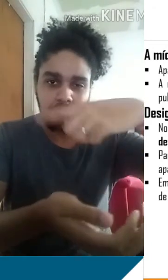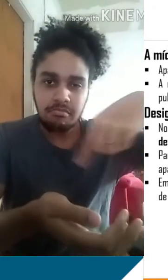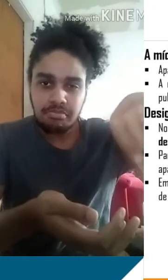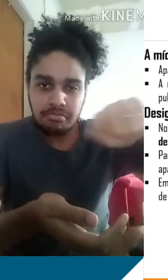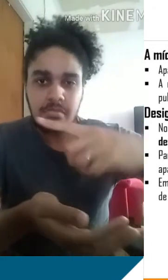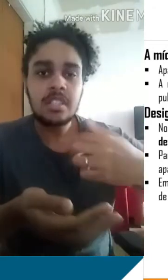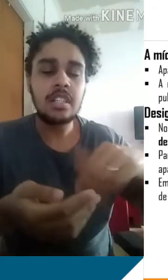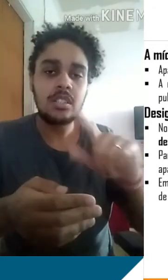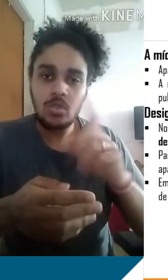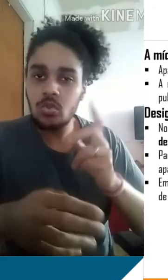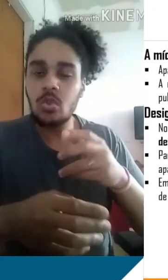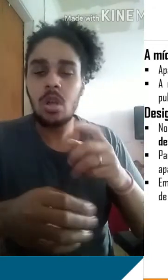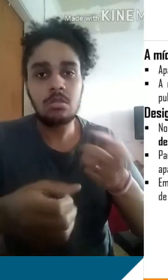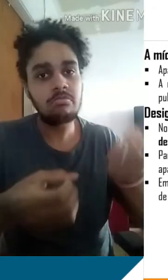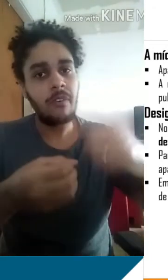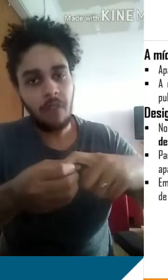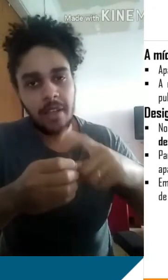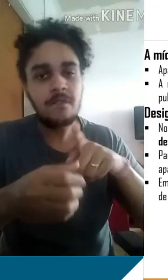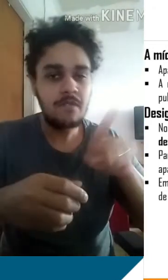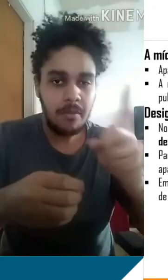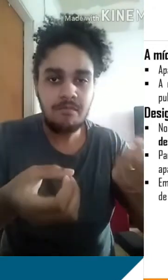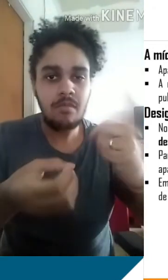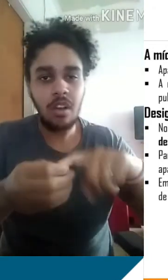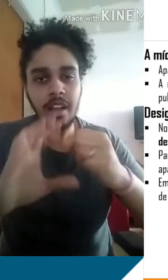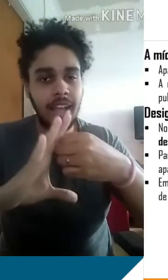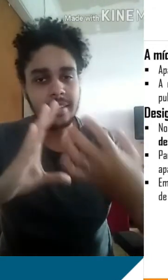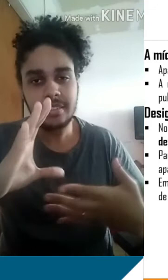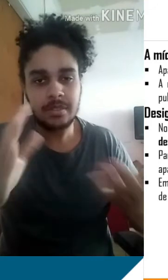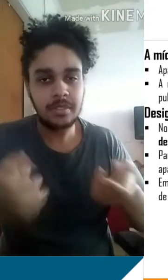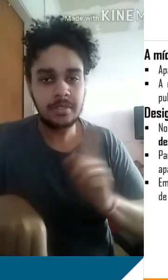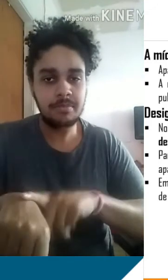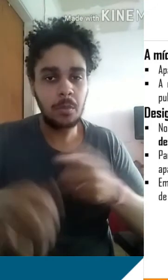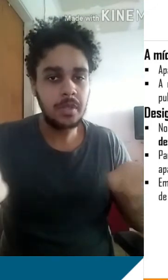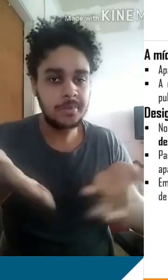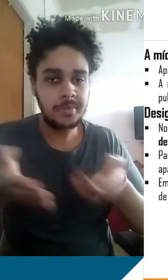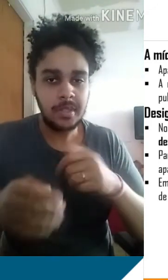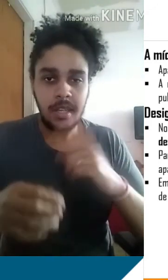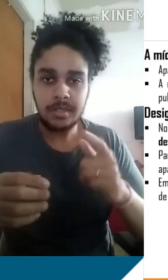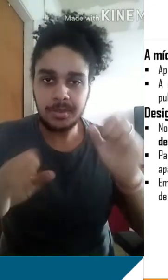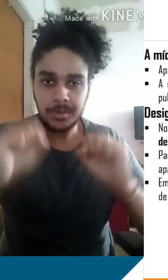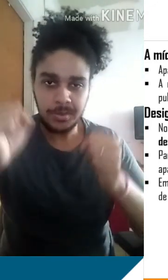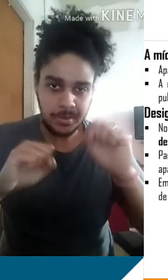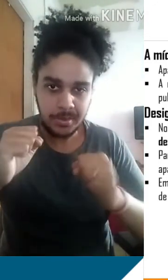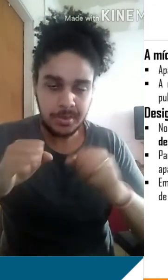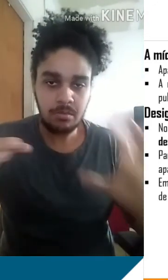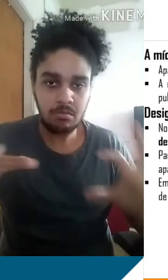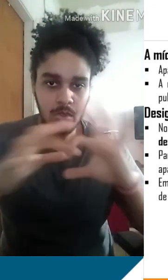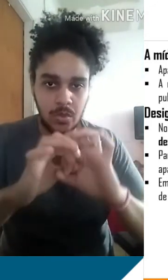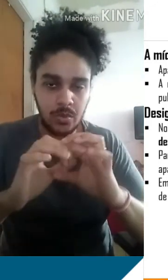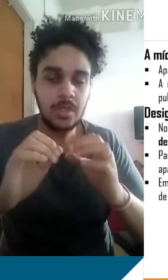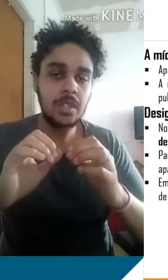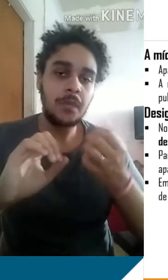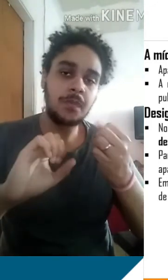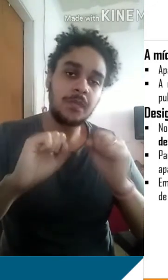A indústria que está totalmente associada às fábricas e as fábricas que estão associadas ao consumo e como isso chega